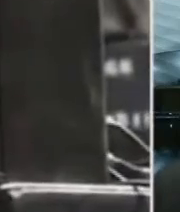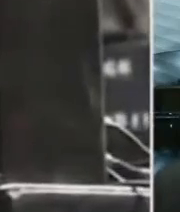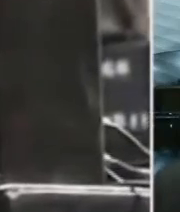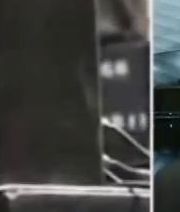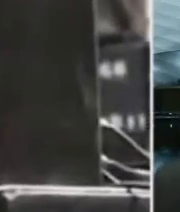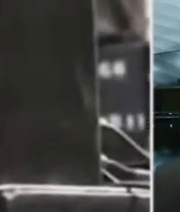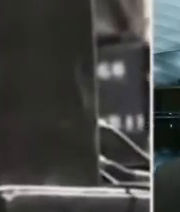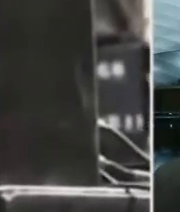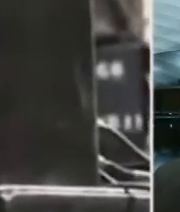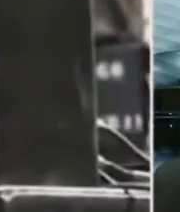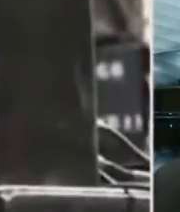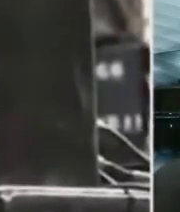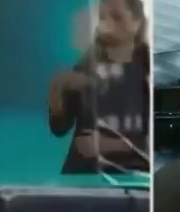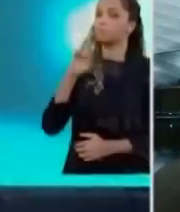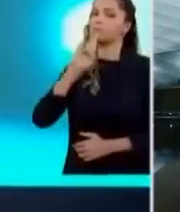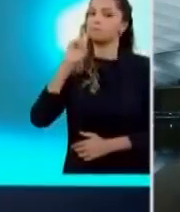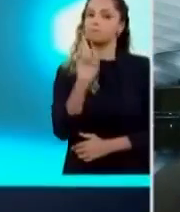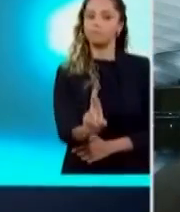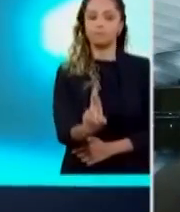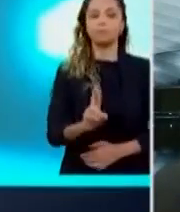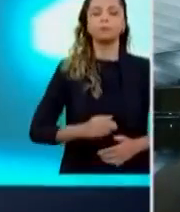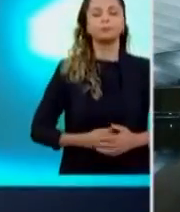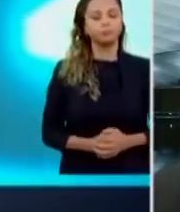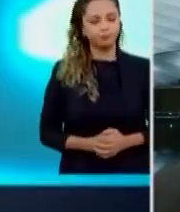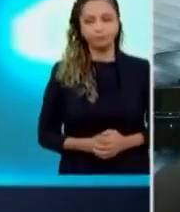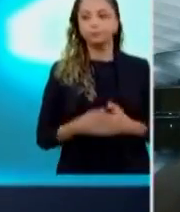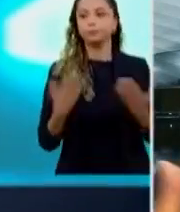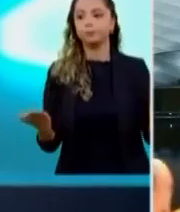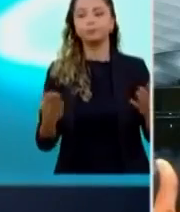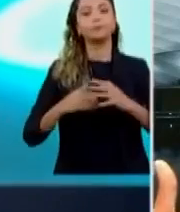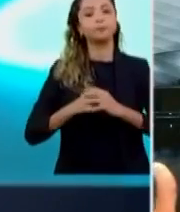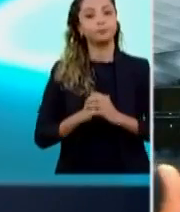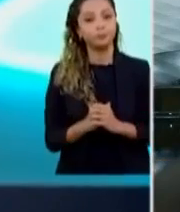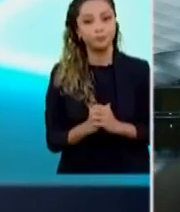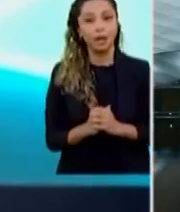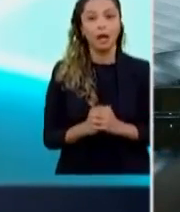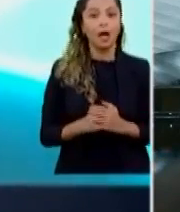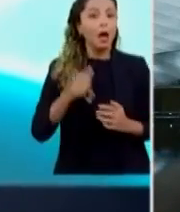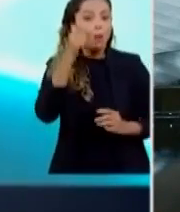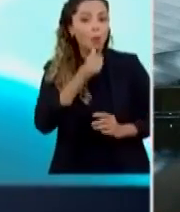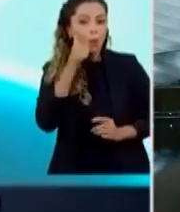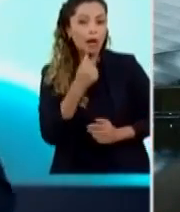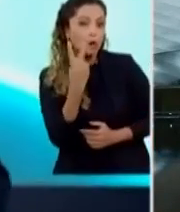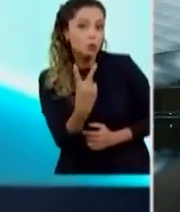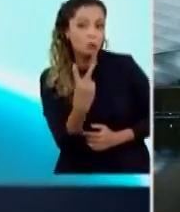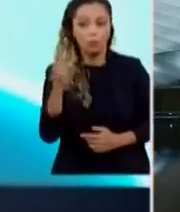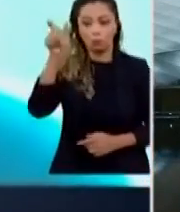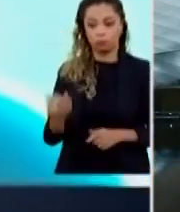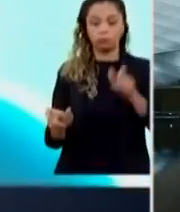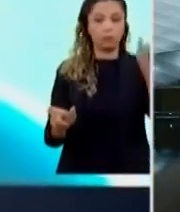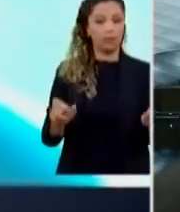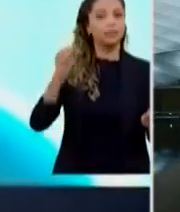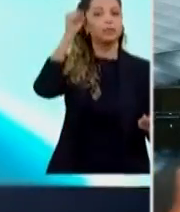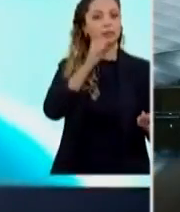interrompido. Daí eles criaram esse novo caminho para o Congresso Nacional. William, para você ter uma ideia, me disse um